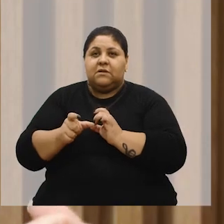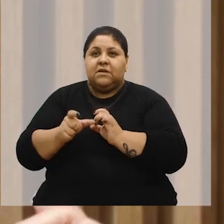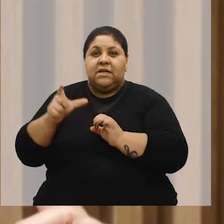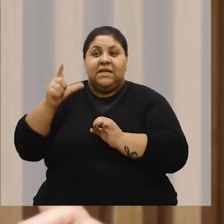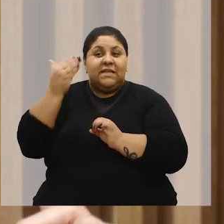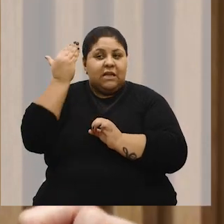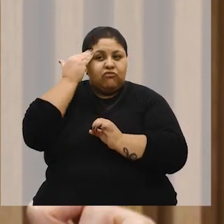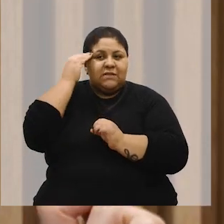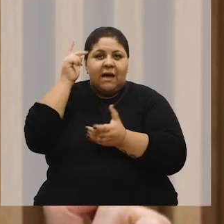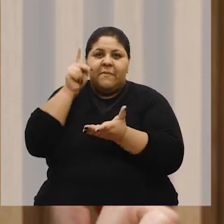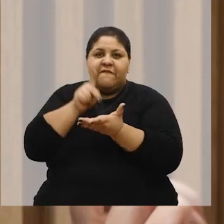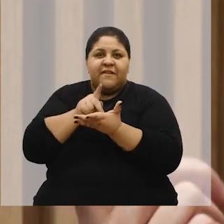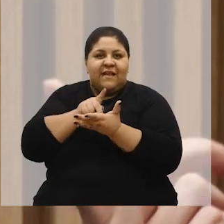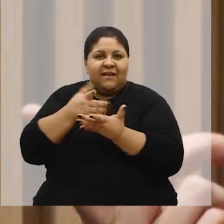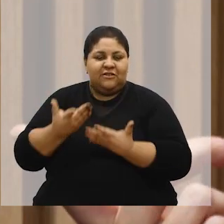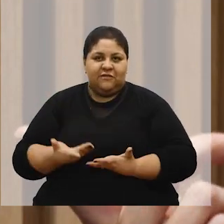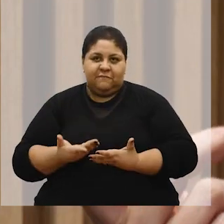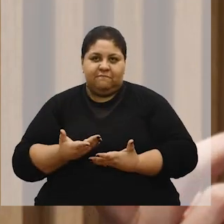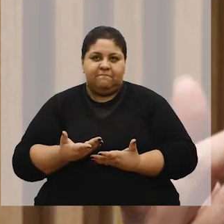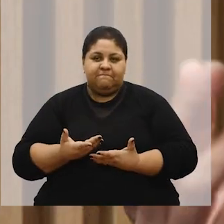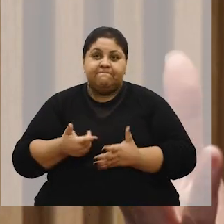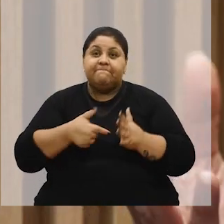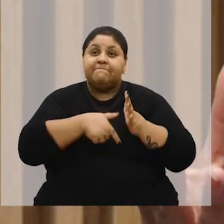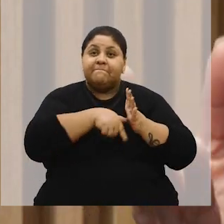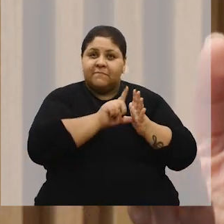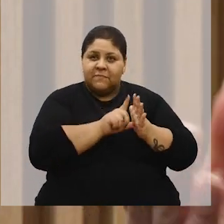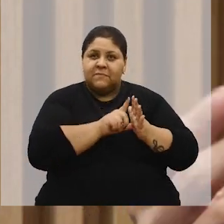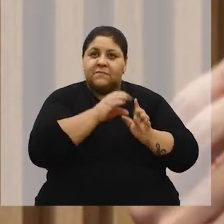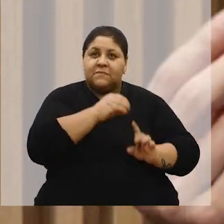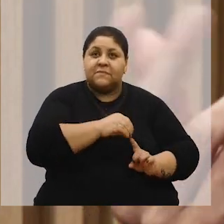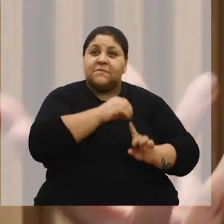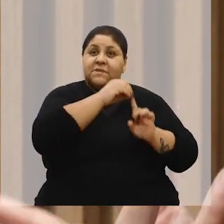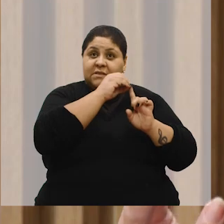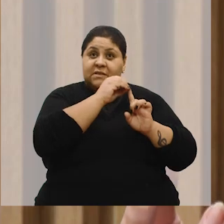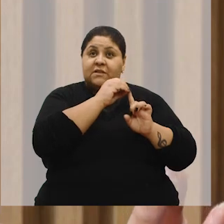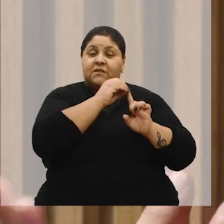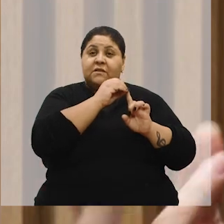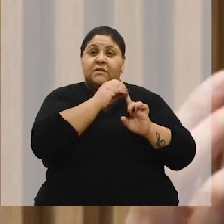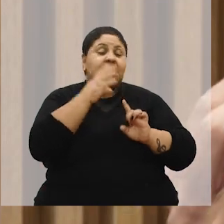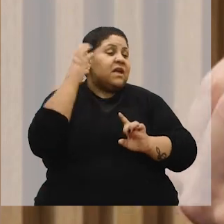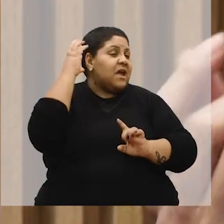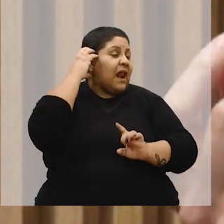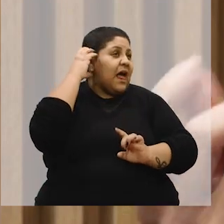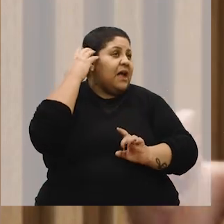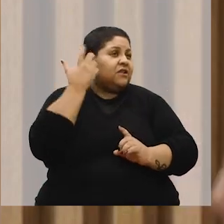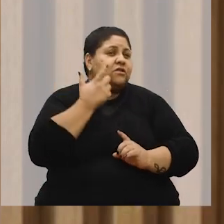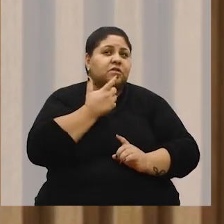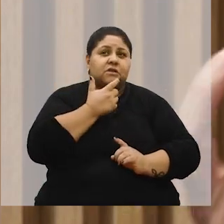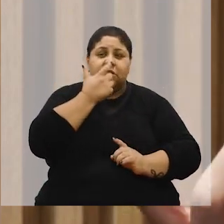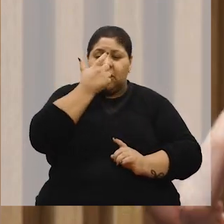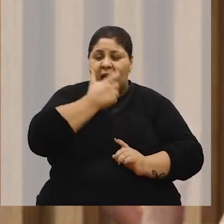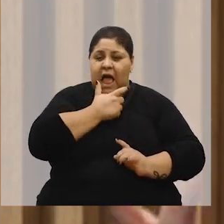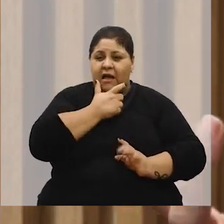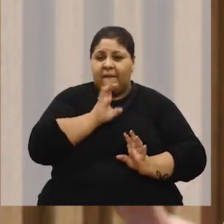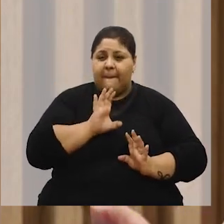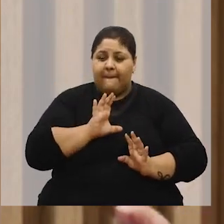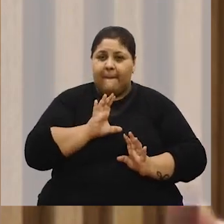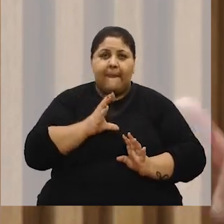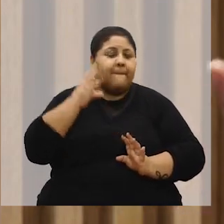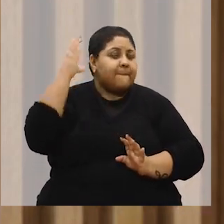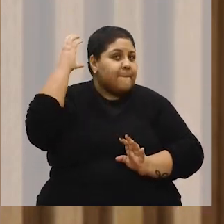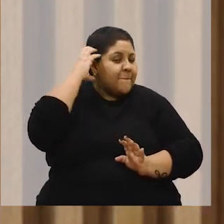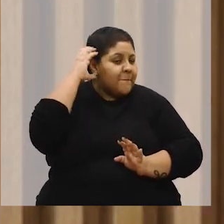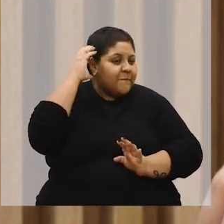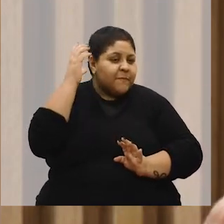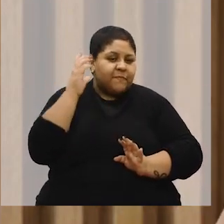verdade. E antes até, principalmente as questões de rádio, me parece que quando era através do rádio a